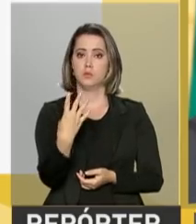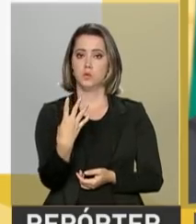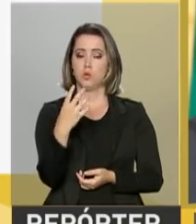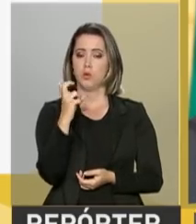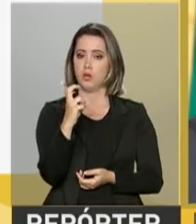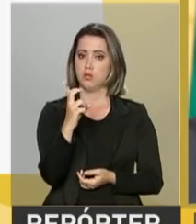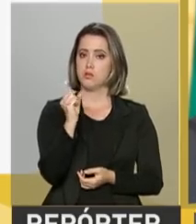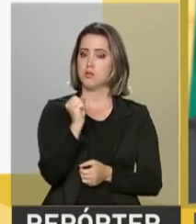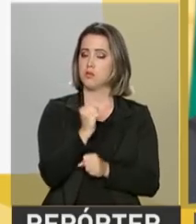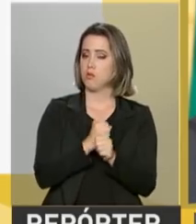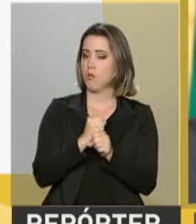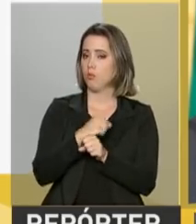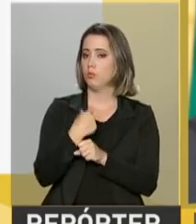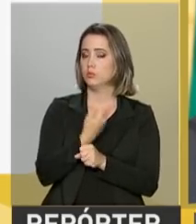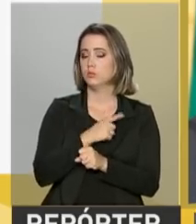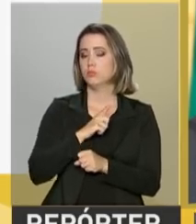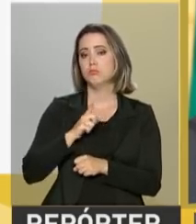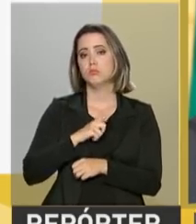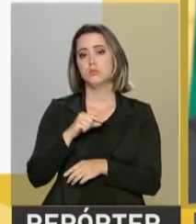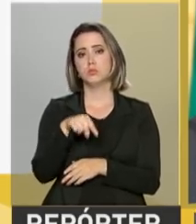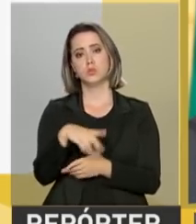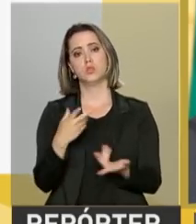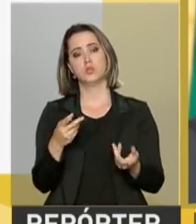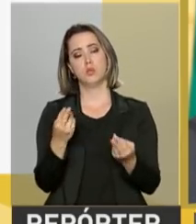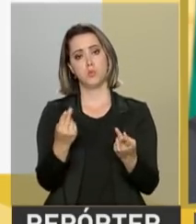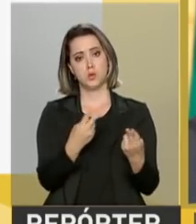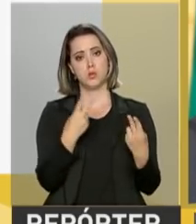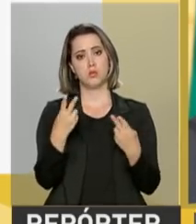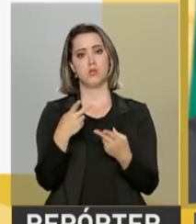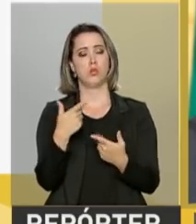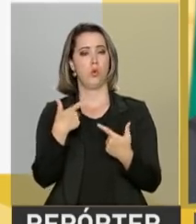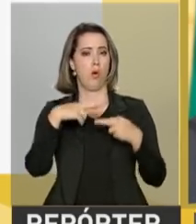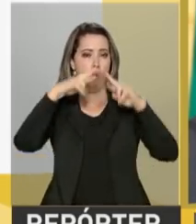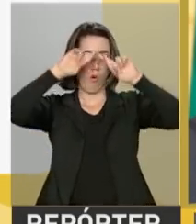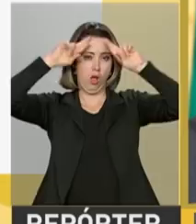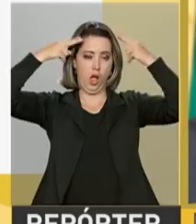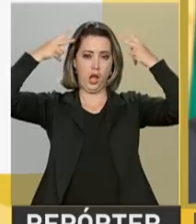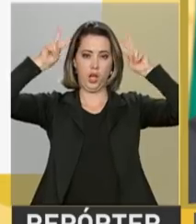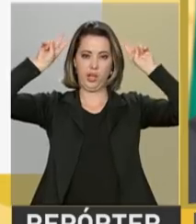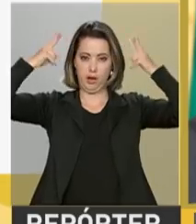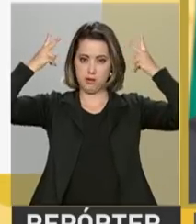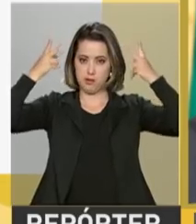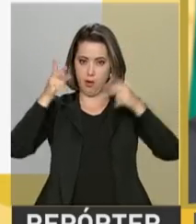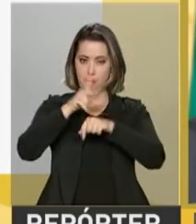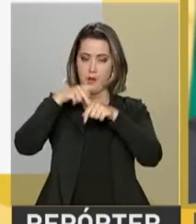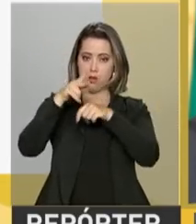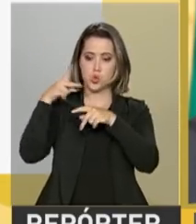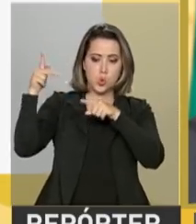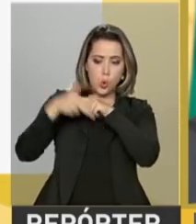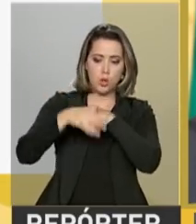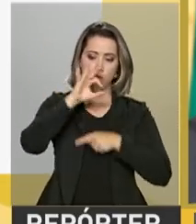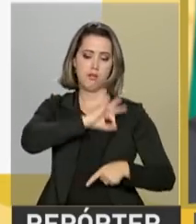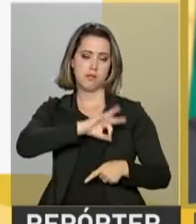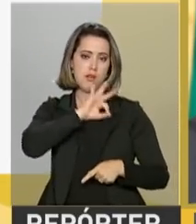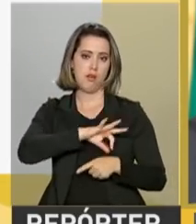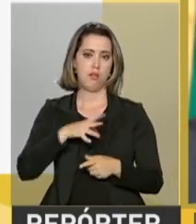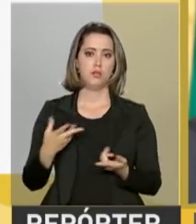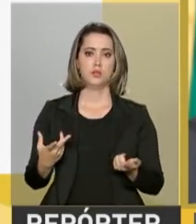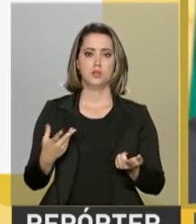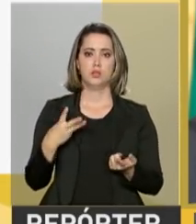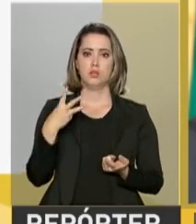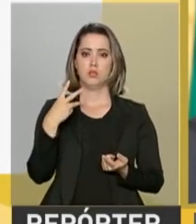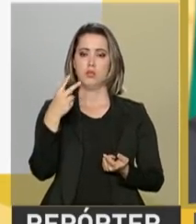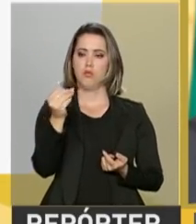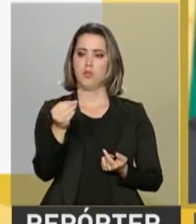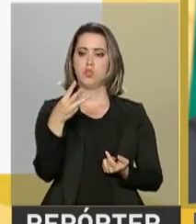3, 4, 5 anos, nós termos que fazer o que se fez na Grécia, em Portugal, cortar salário dos funcionários, 20,